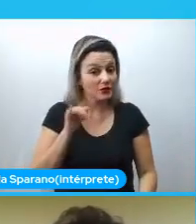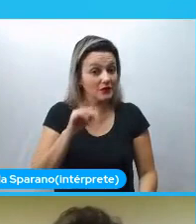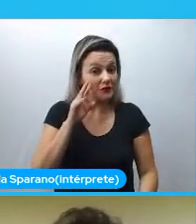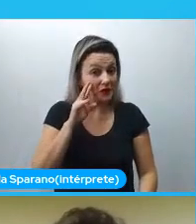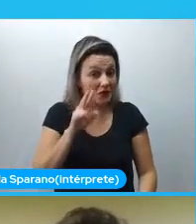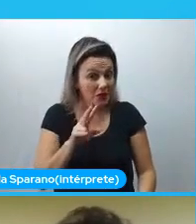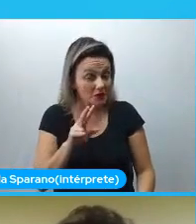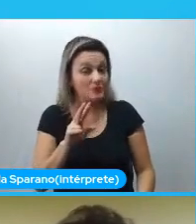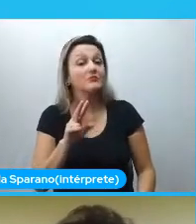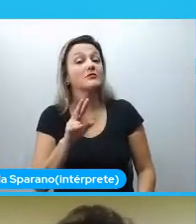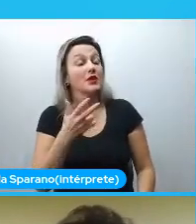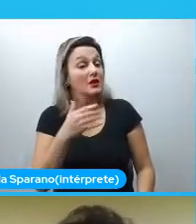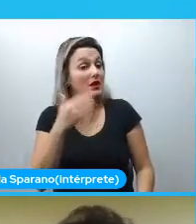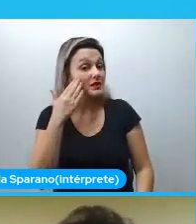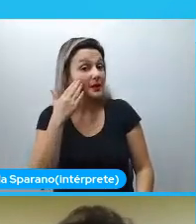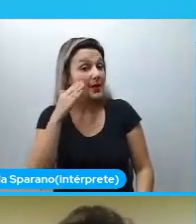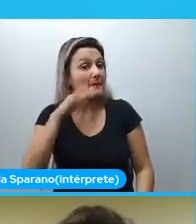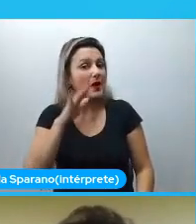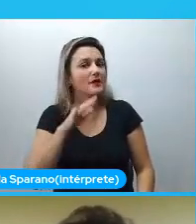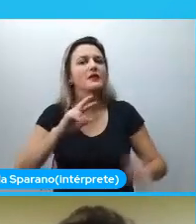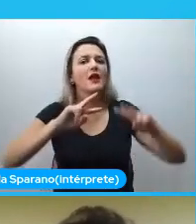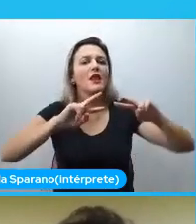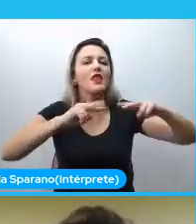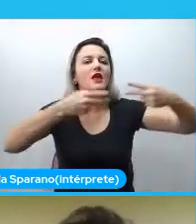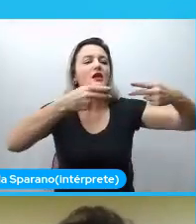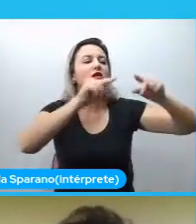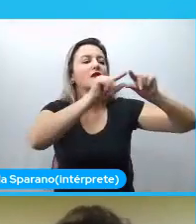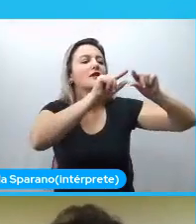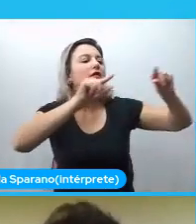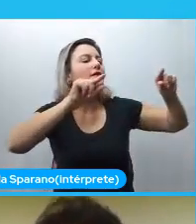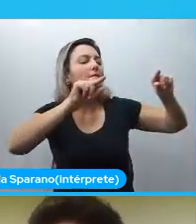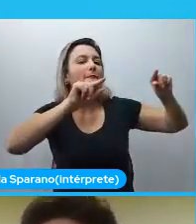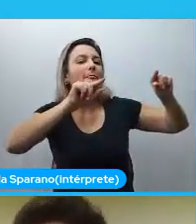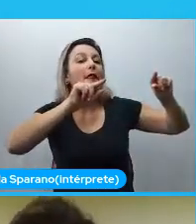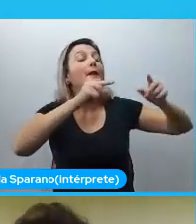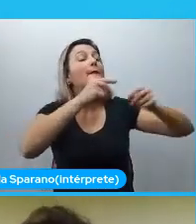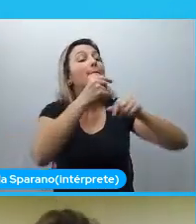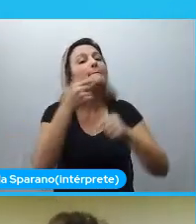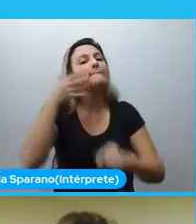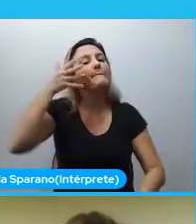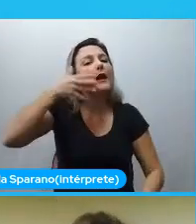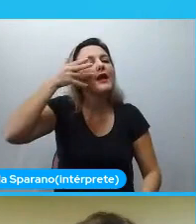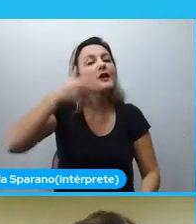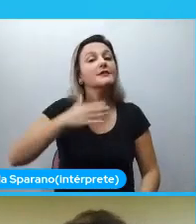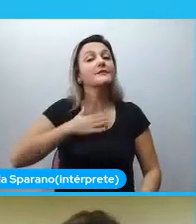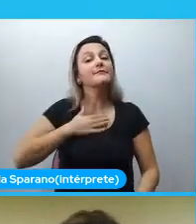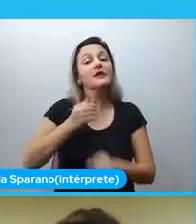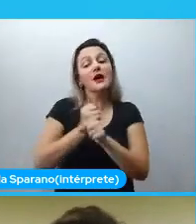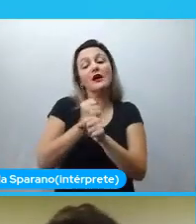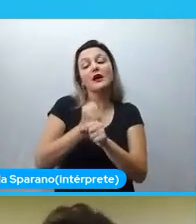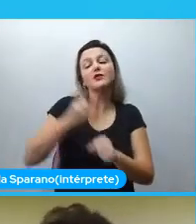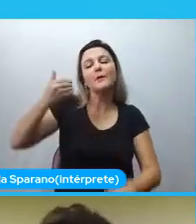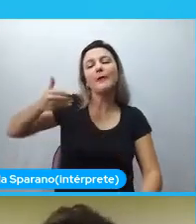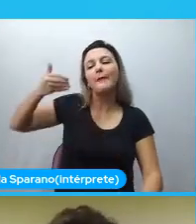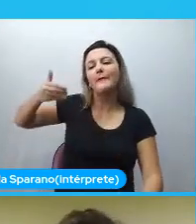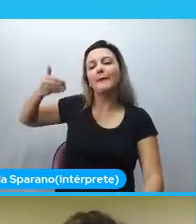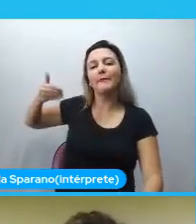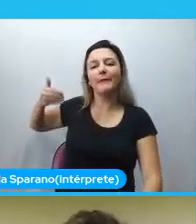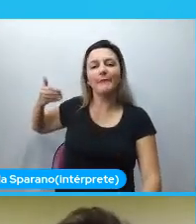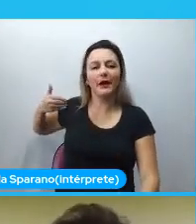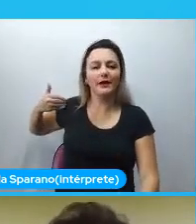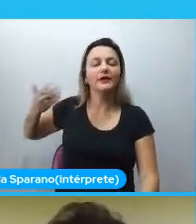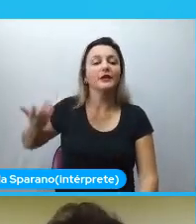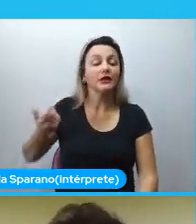quiser saber mais, nesse link aqui tem as minhas palestras dos outros anos. E dá para saber mais, então, se por acaso alguma coisa que eu